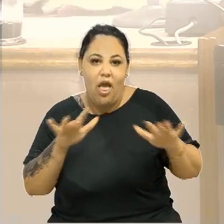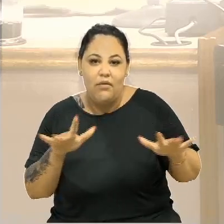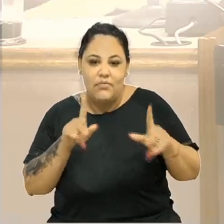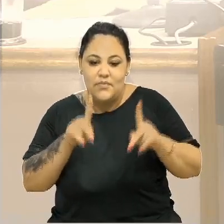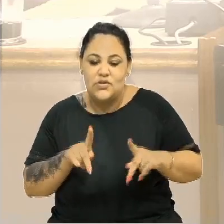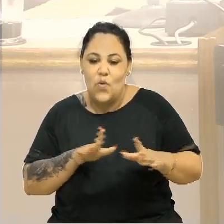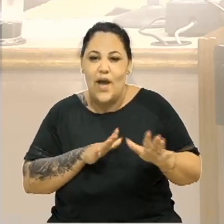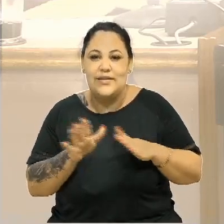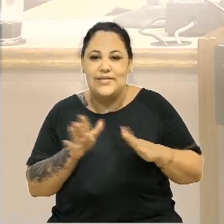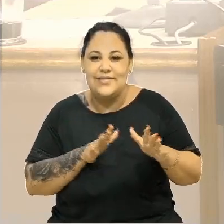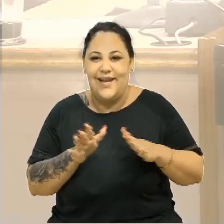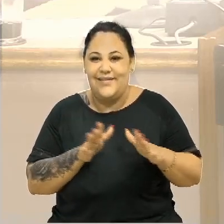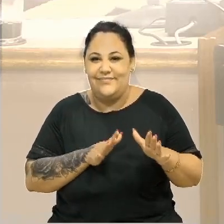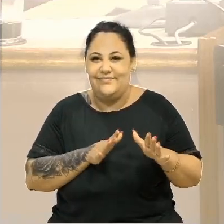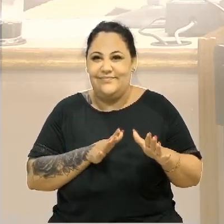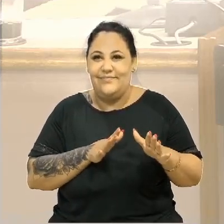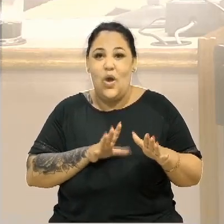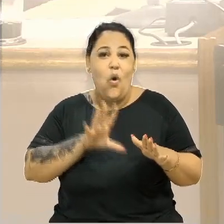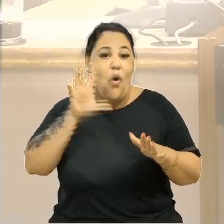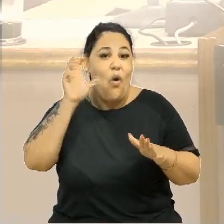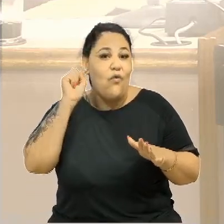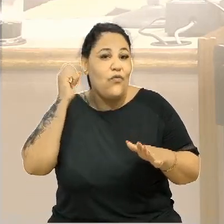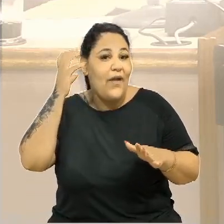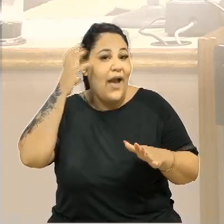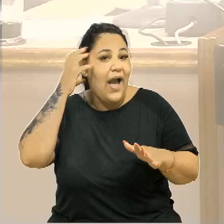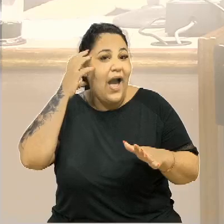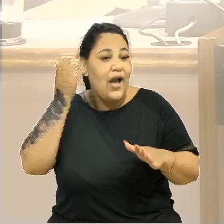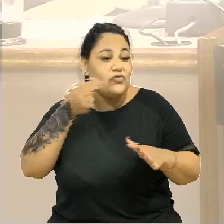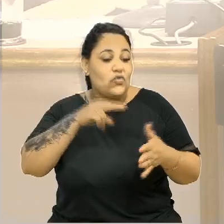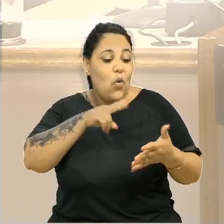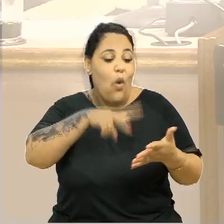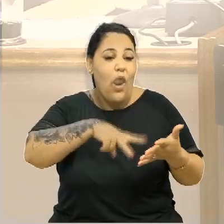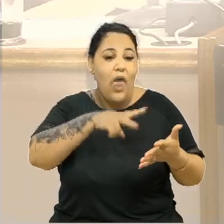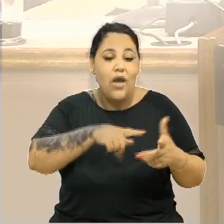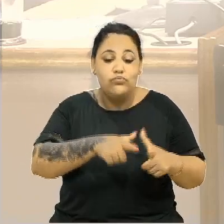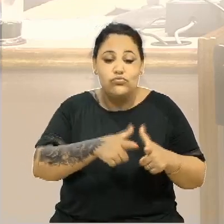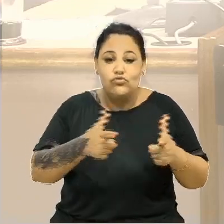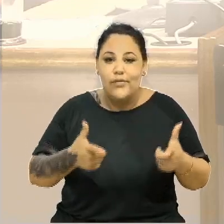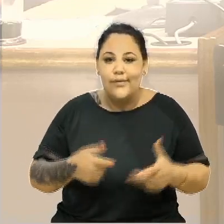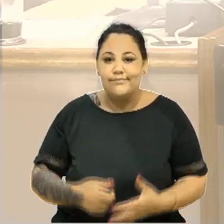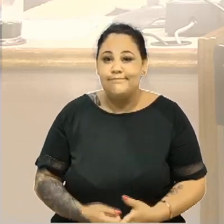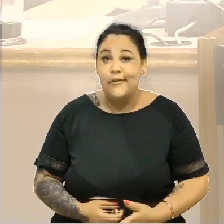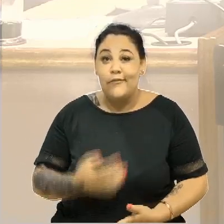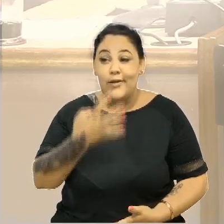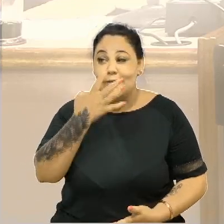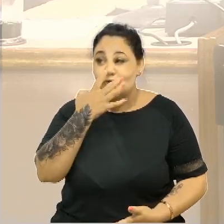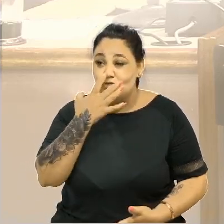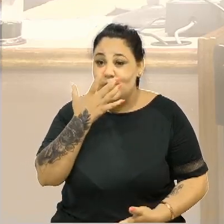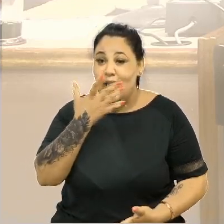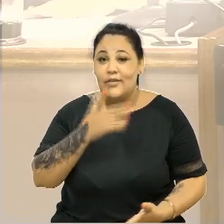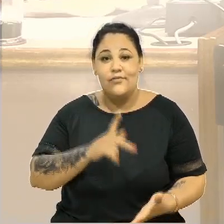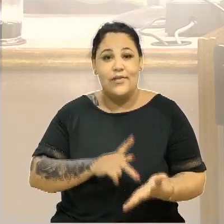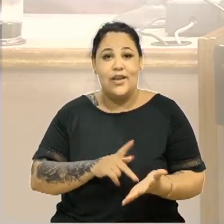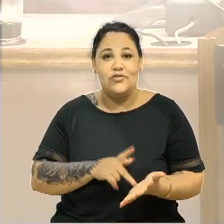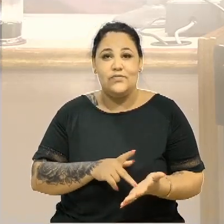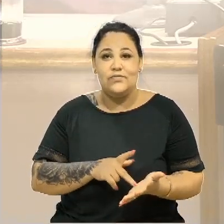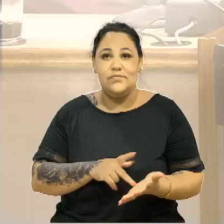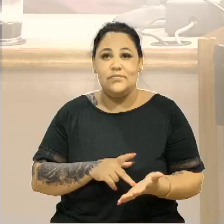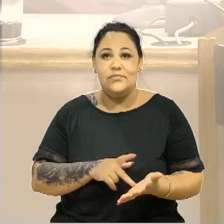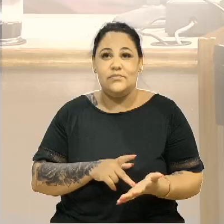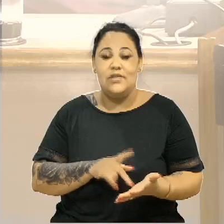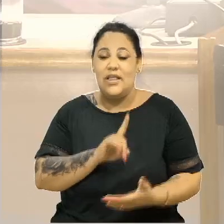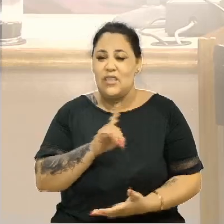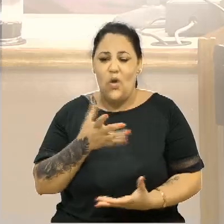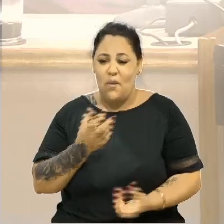acessar, tanto ouvir a rádio ou ler o jornal. É impressionante isso. Uma ligação, não recebi